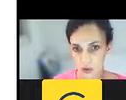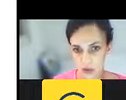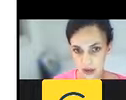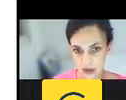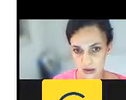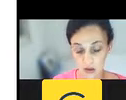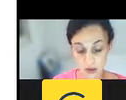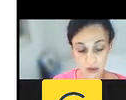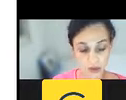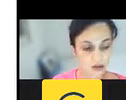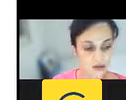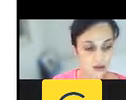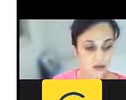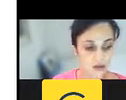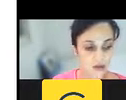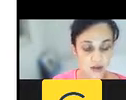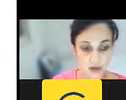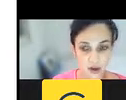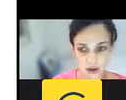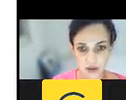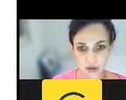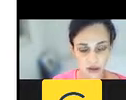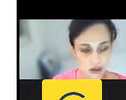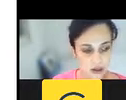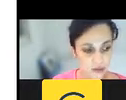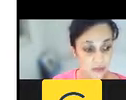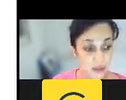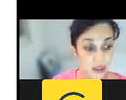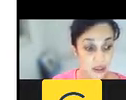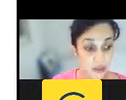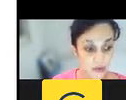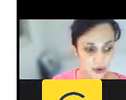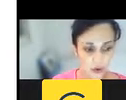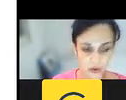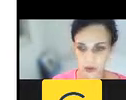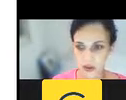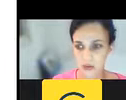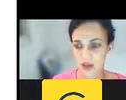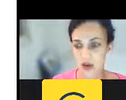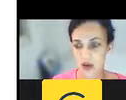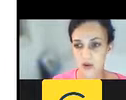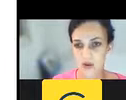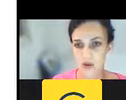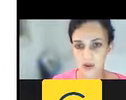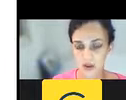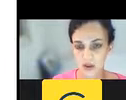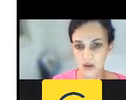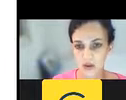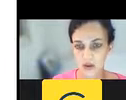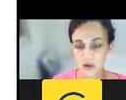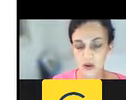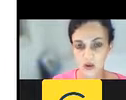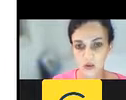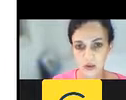de competências, das competências, né, vai trazer uma crítica para a gente, e o Frigoto, que também aborda muito essa questão